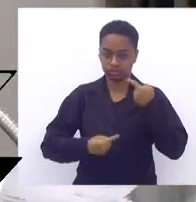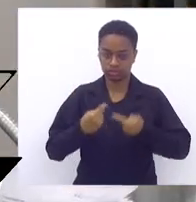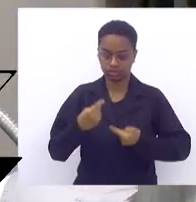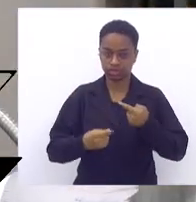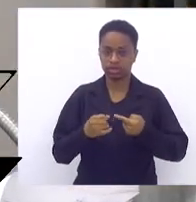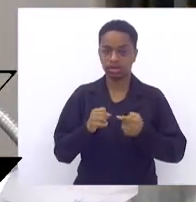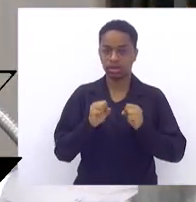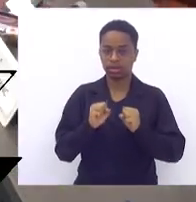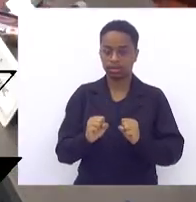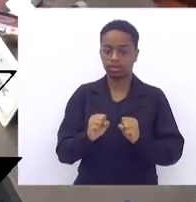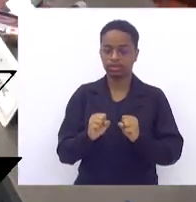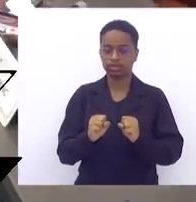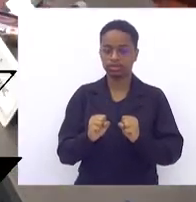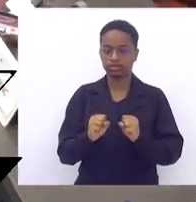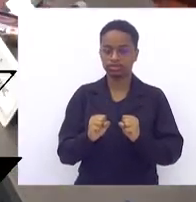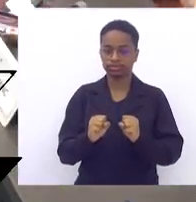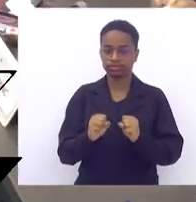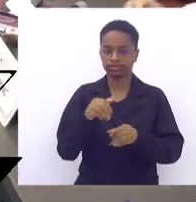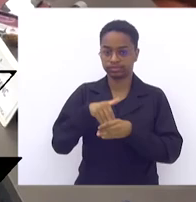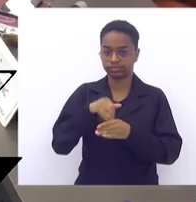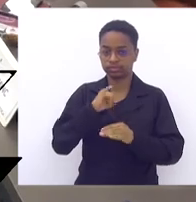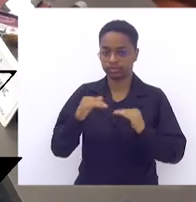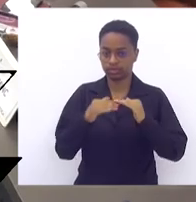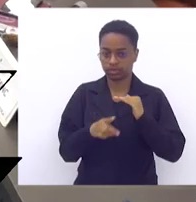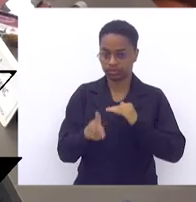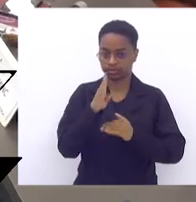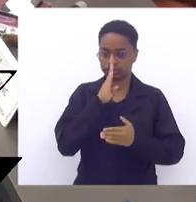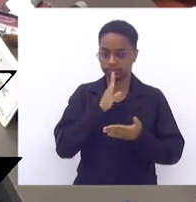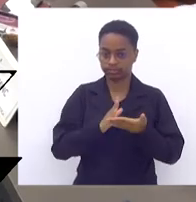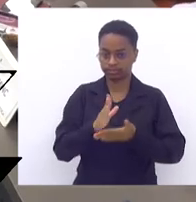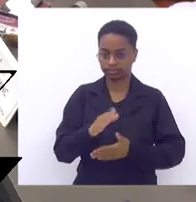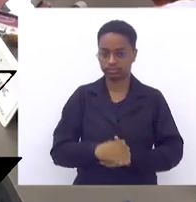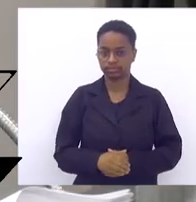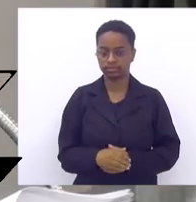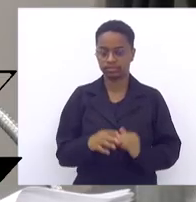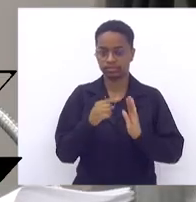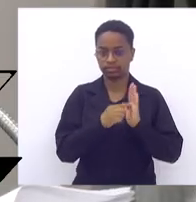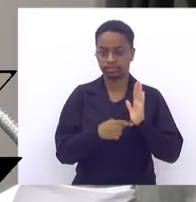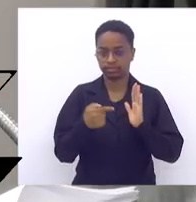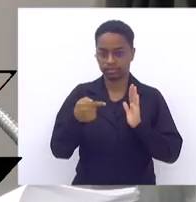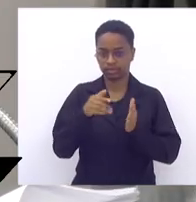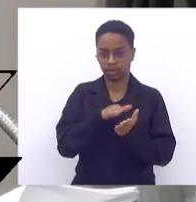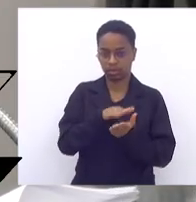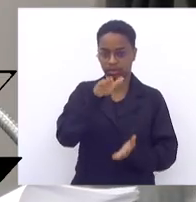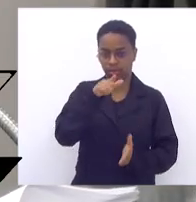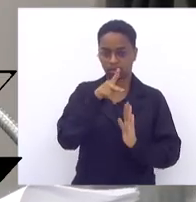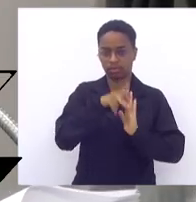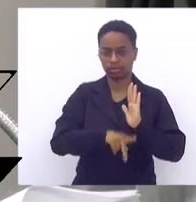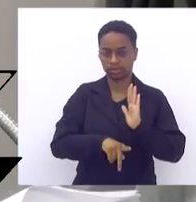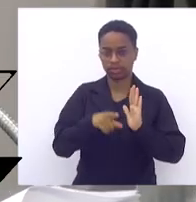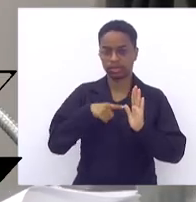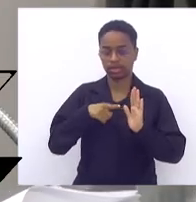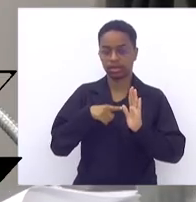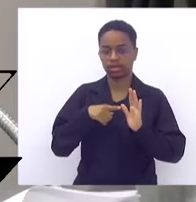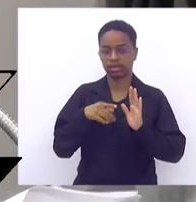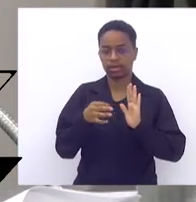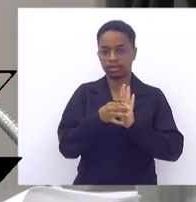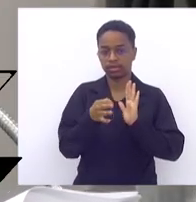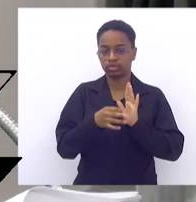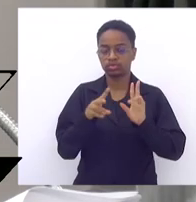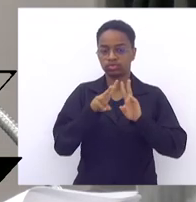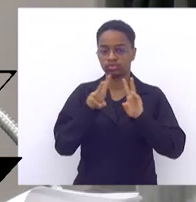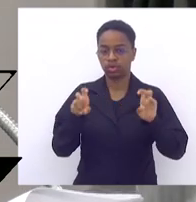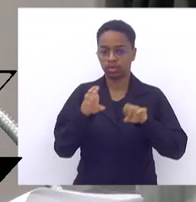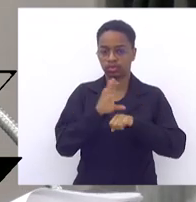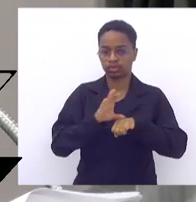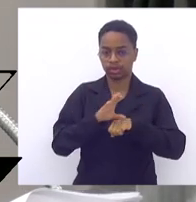senhores que aprovam a permissão como estão, aprovado. Item 7 da pauta, o bloco de projetos com parecer sobre constitucionalidade, legalidade